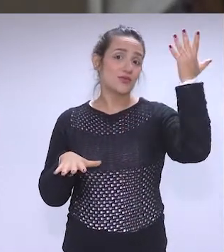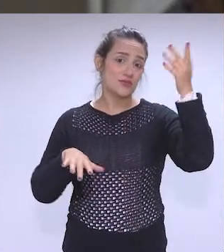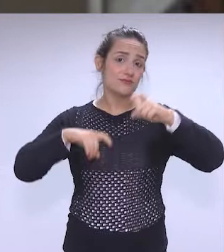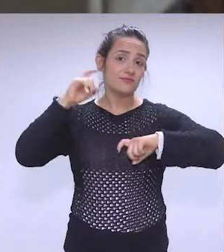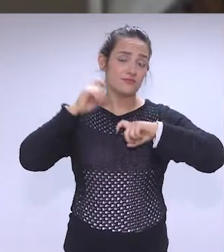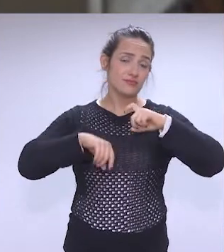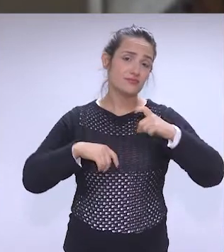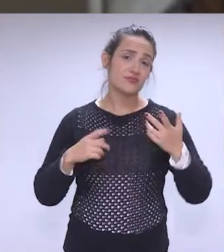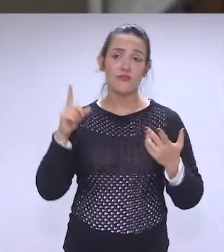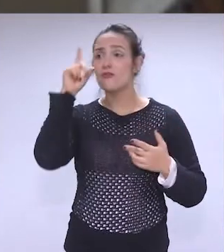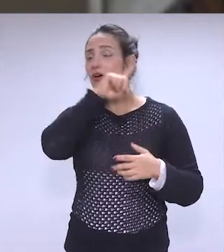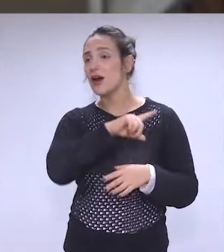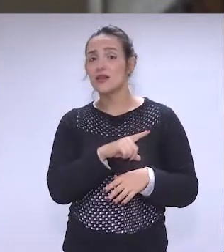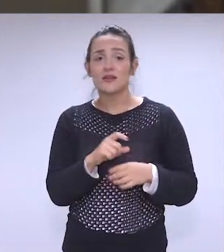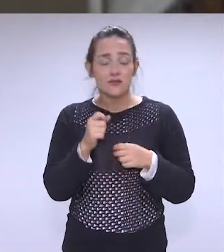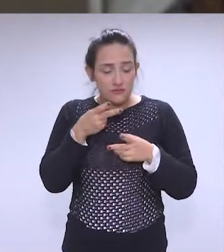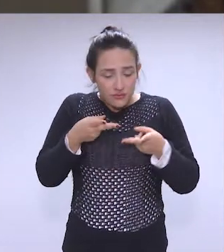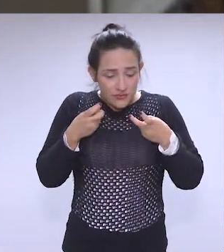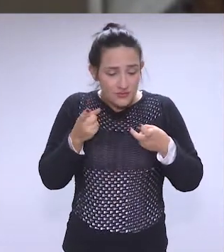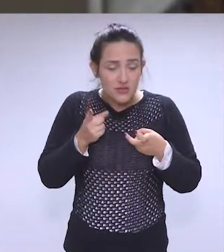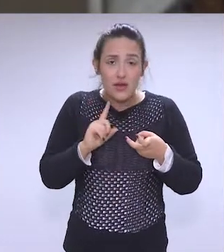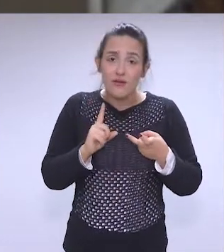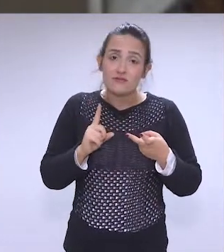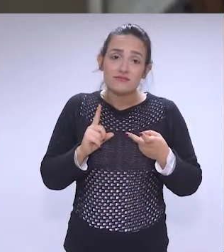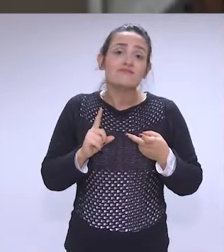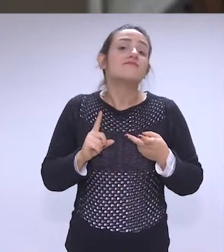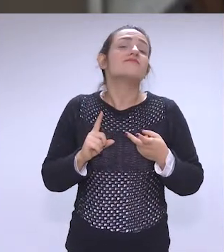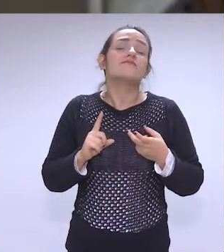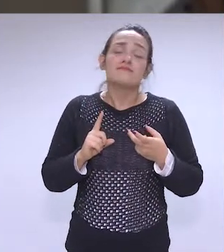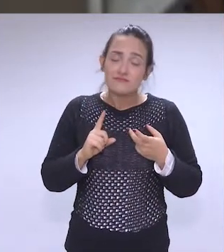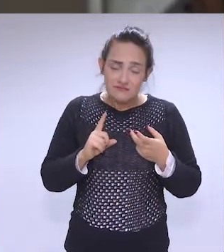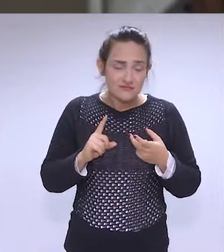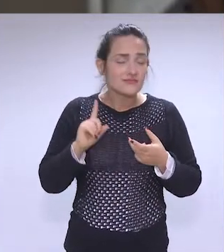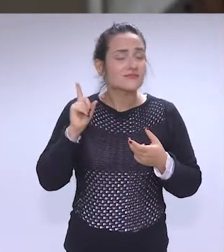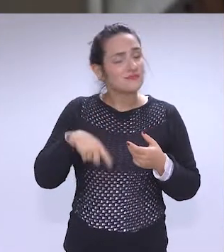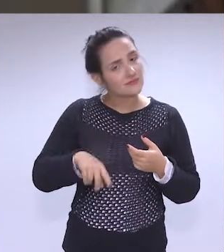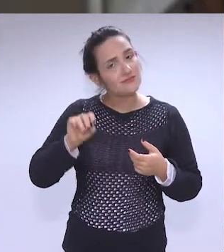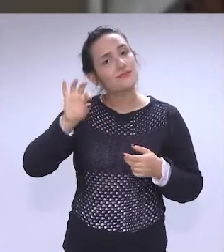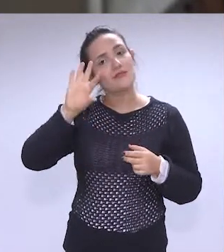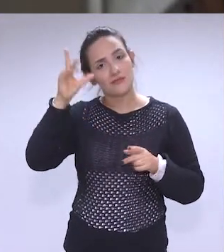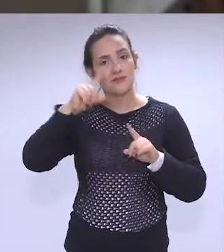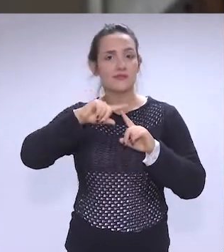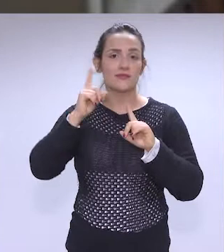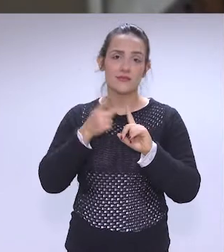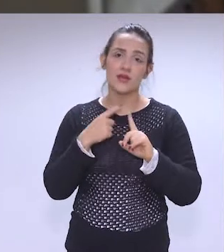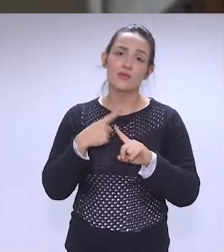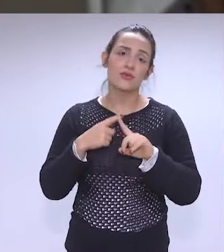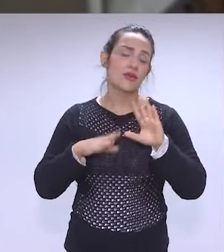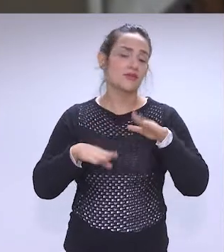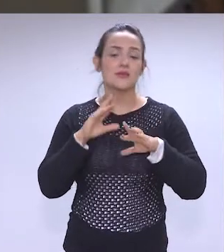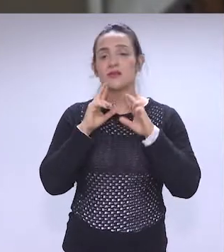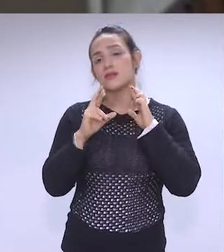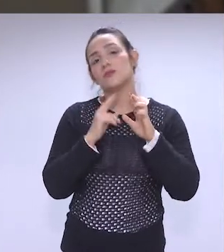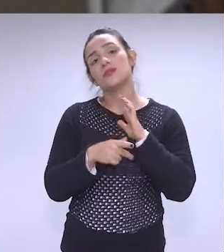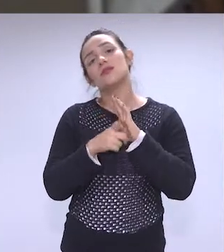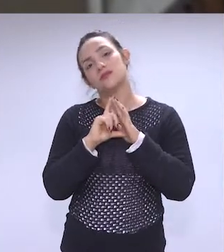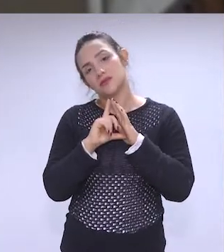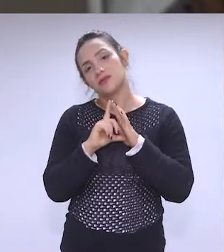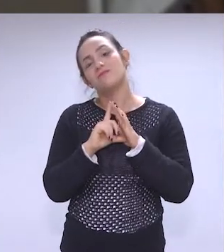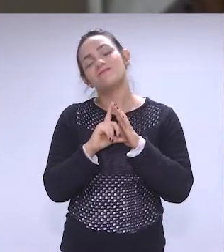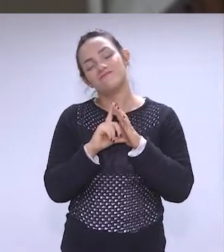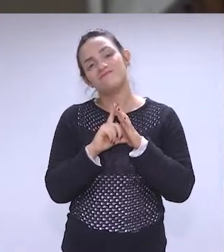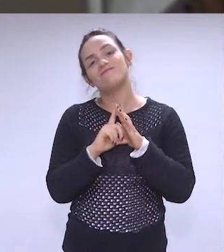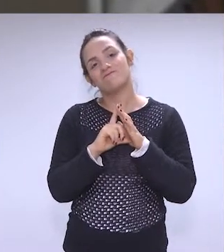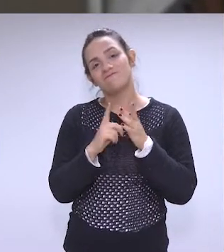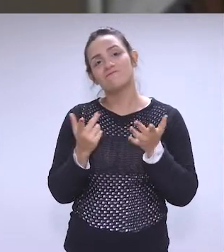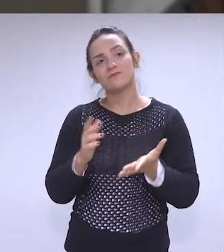alguma falha de alguém detectar um relacionamento precoce, que a